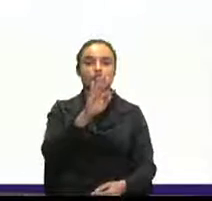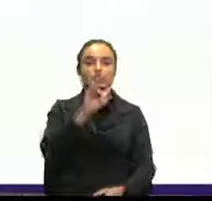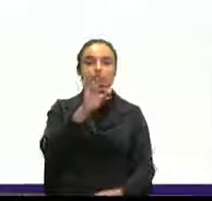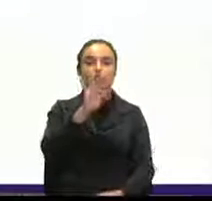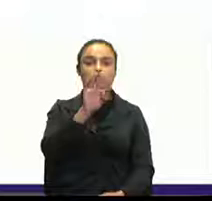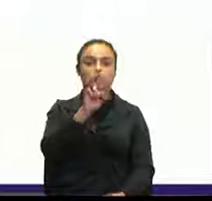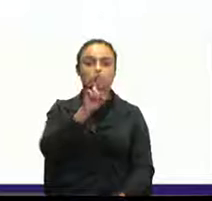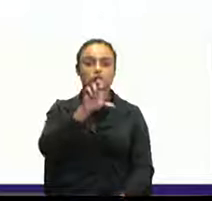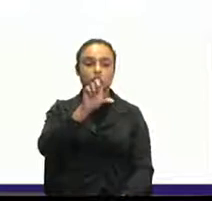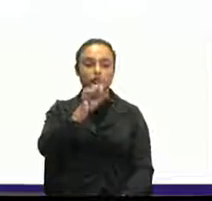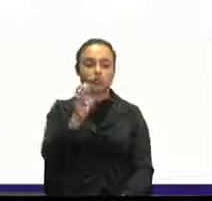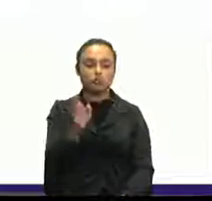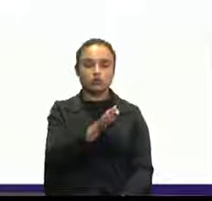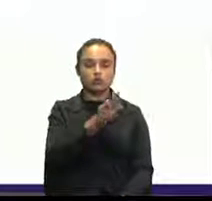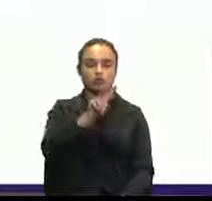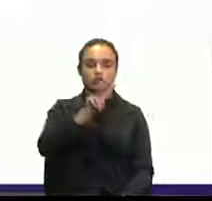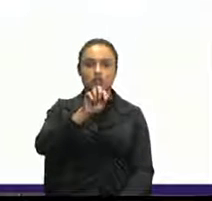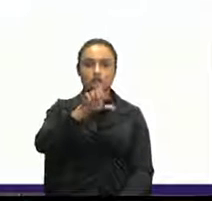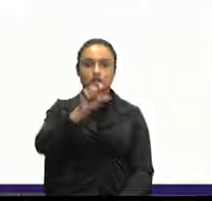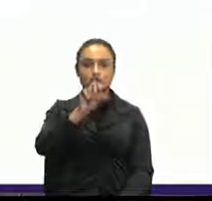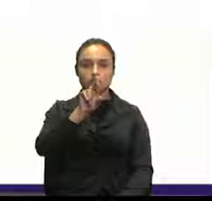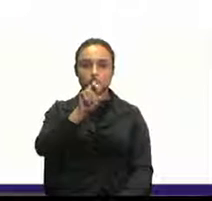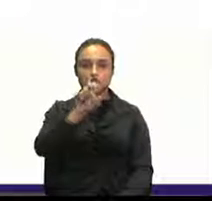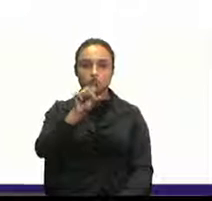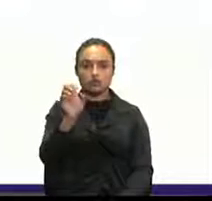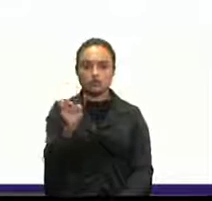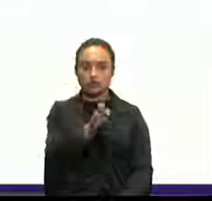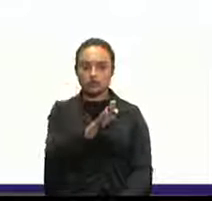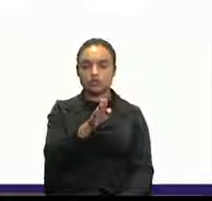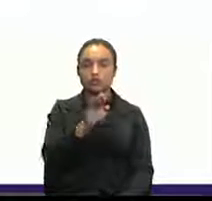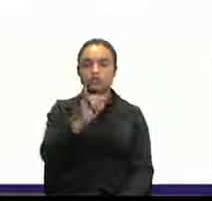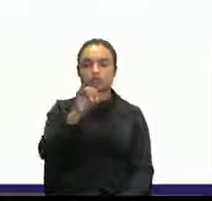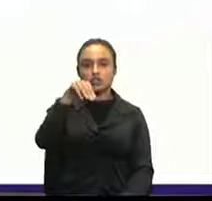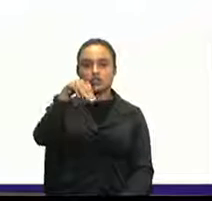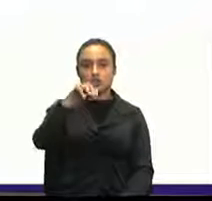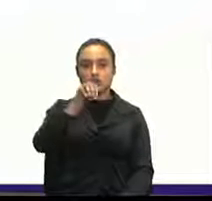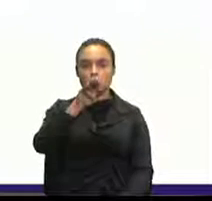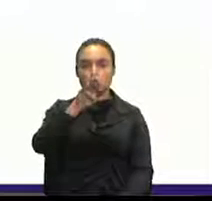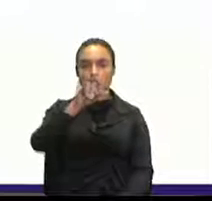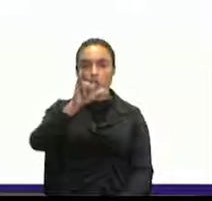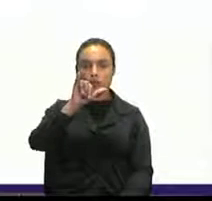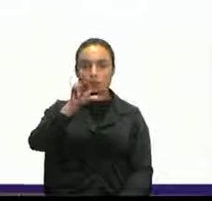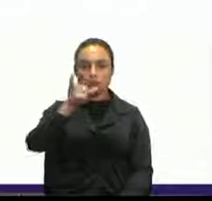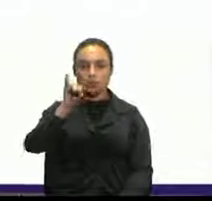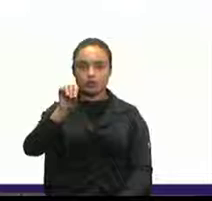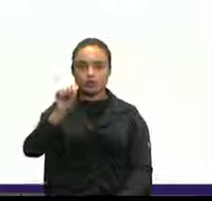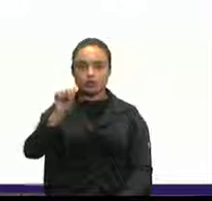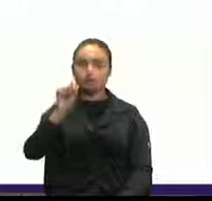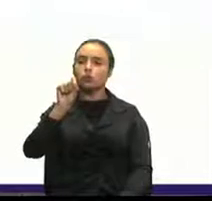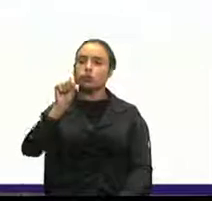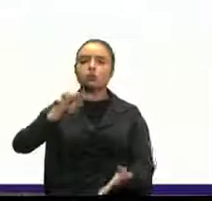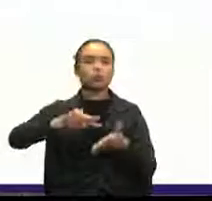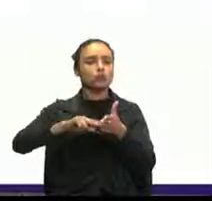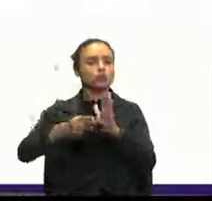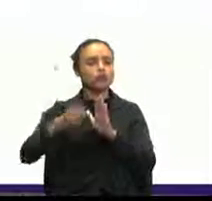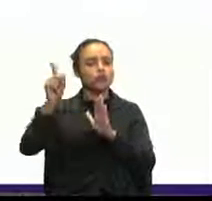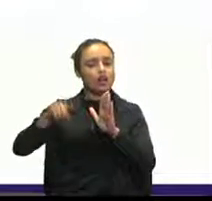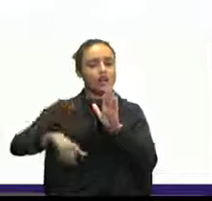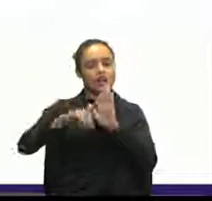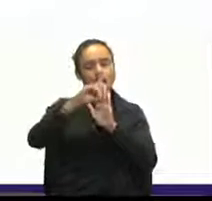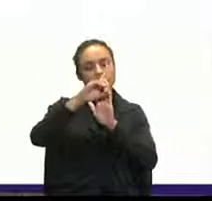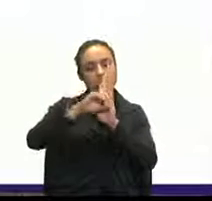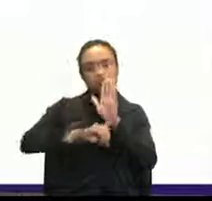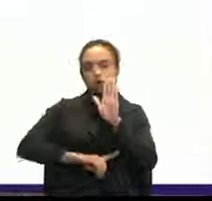são valores mobiliários são todos os documentos que representam tinham os